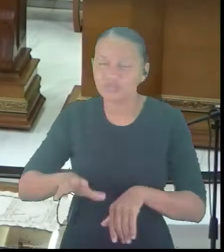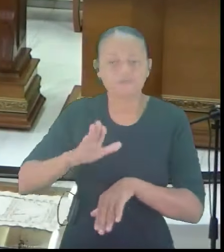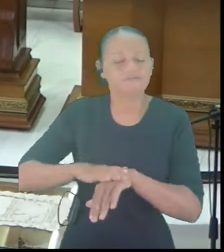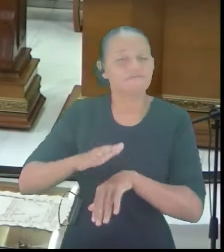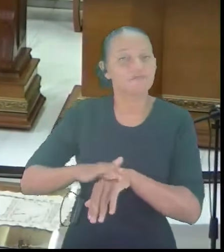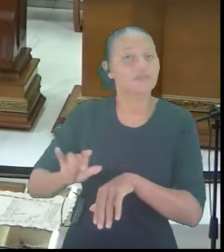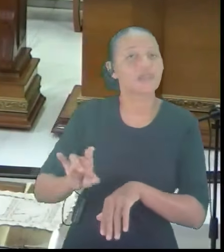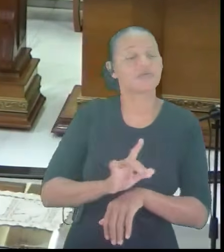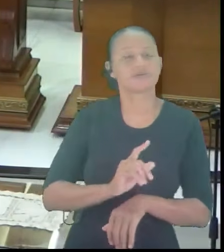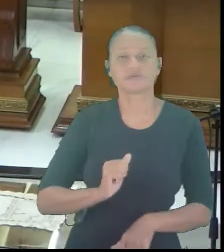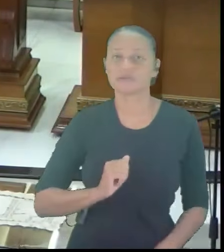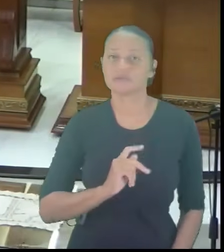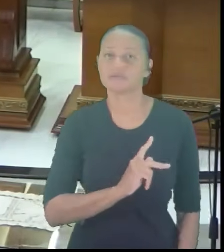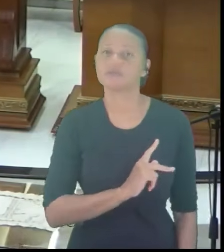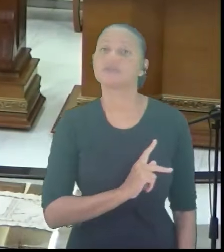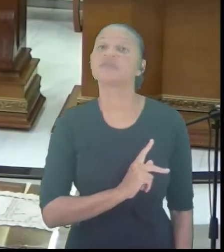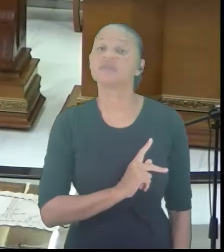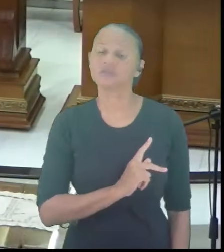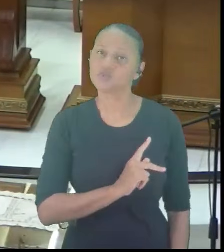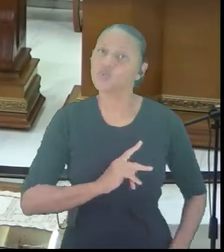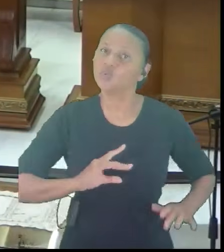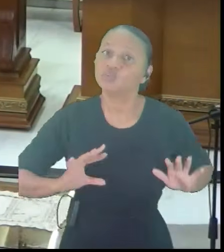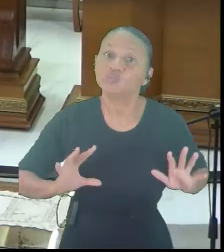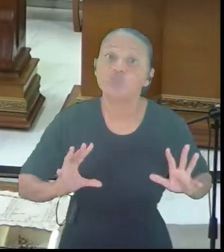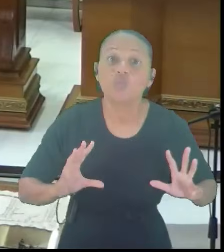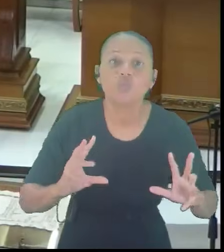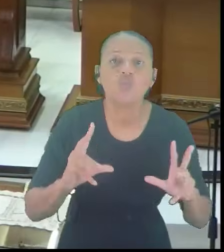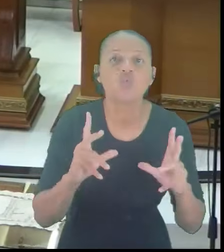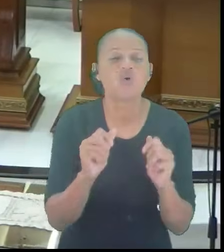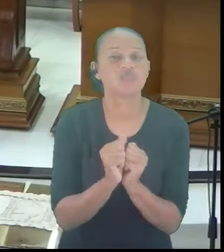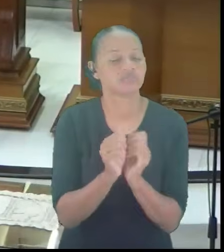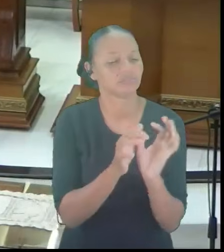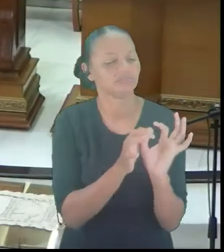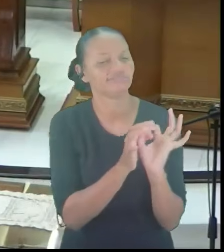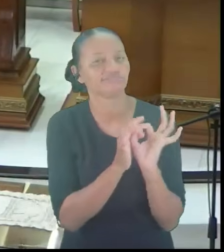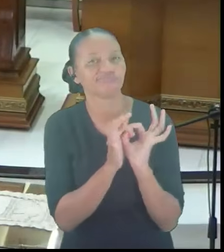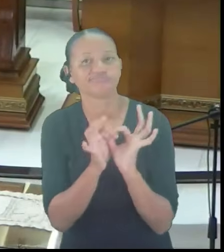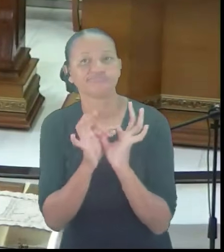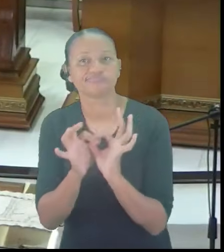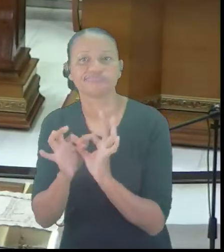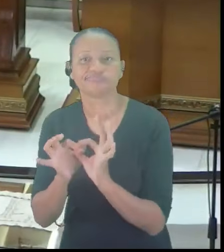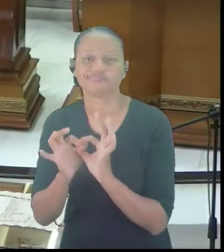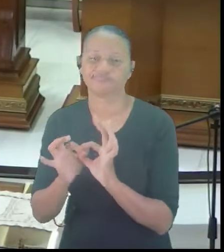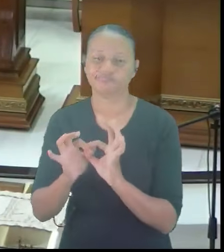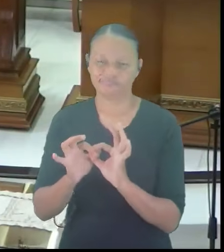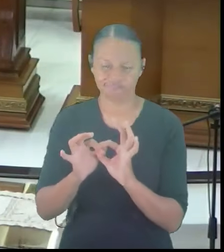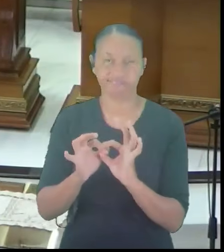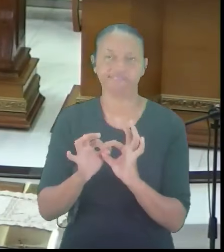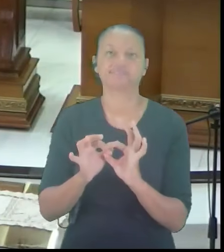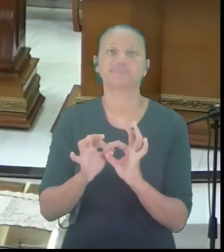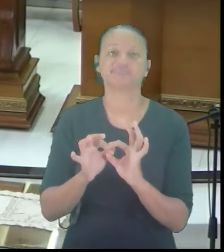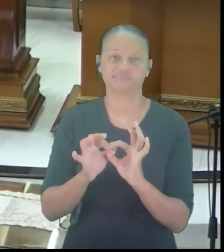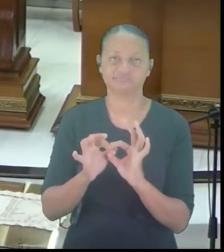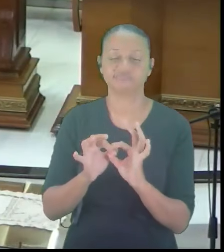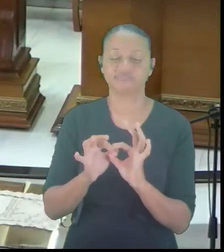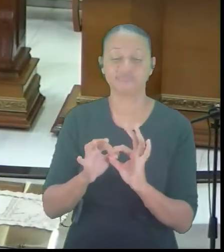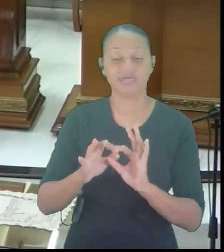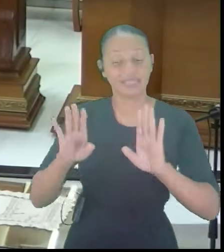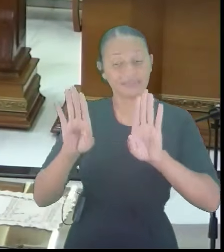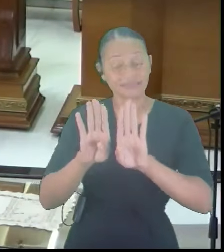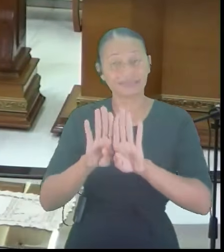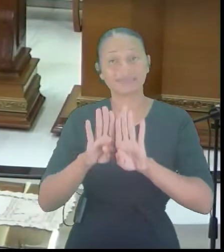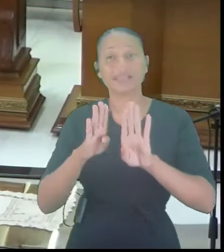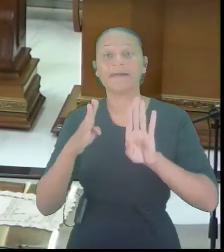apóstolos. E estavam todos unanimemente no alpendre de Salomão.